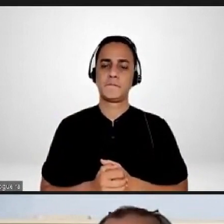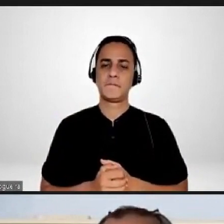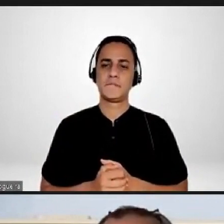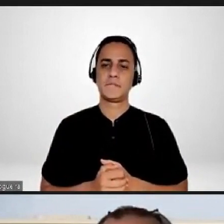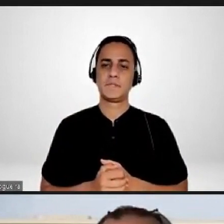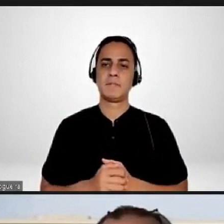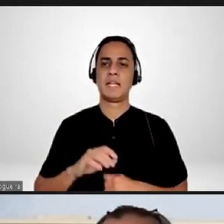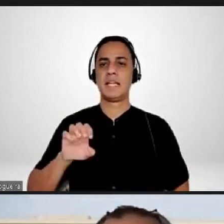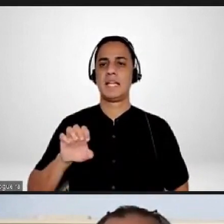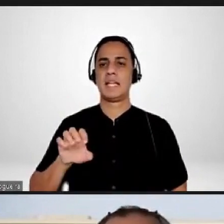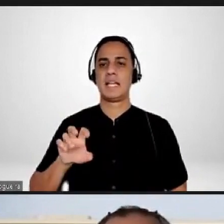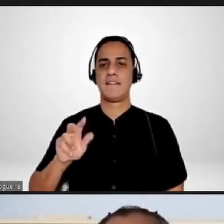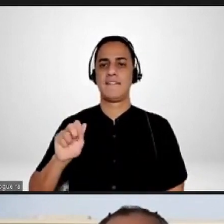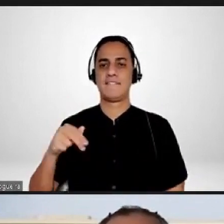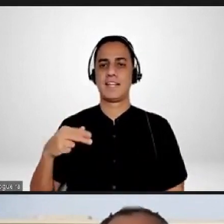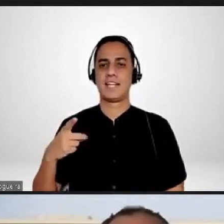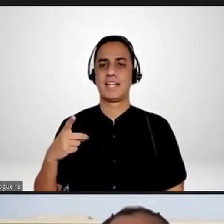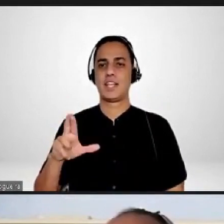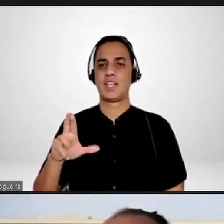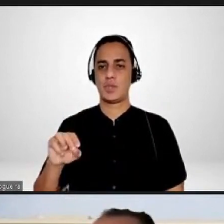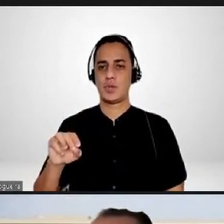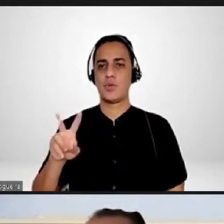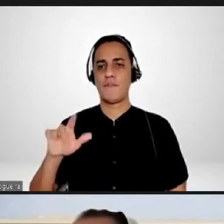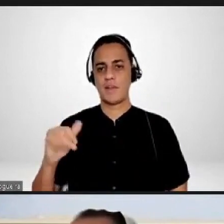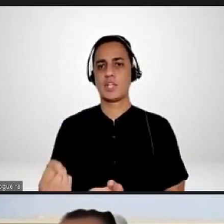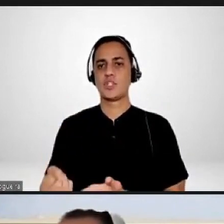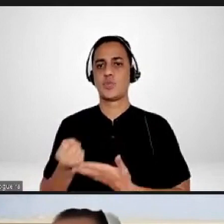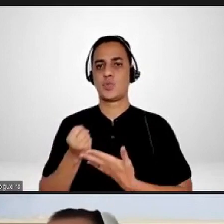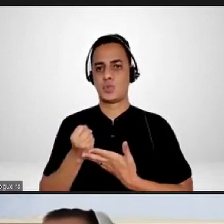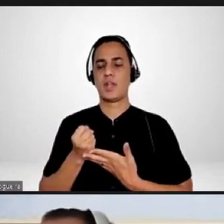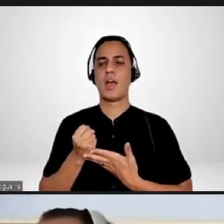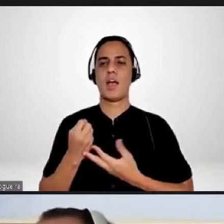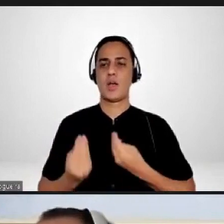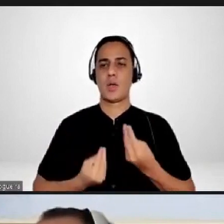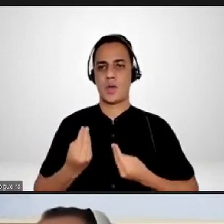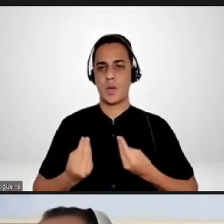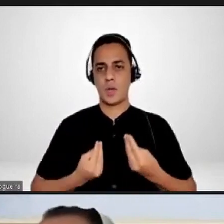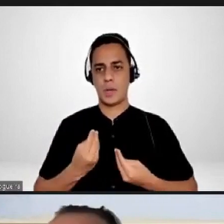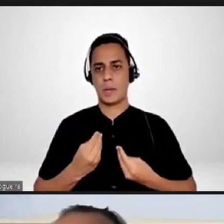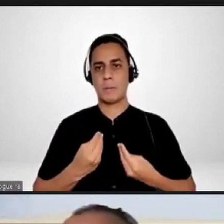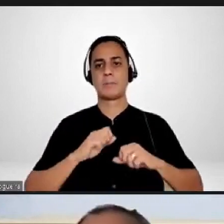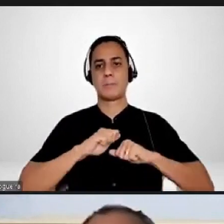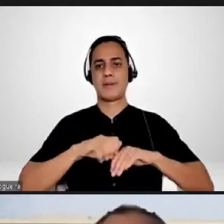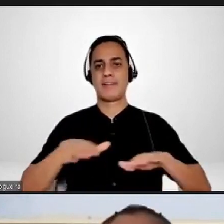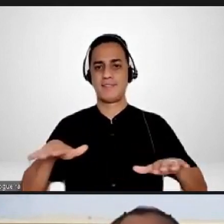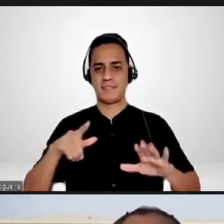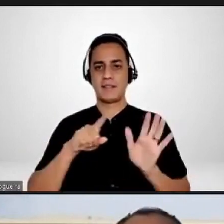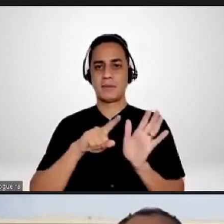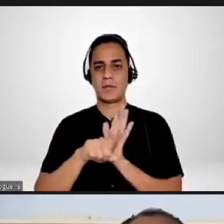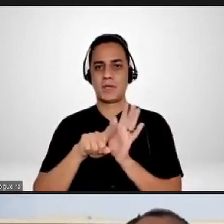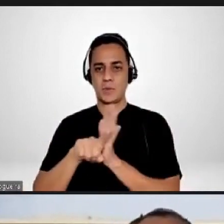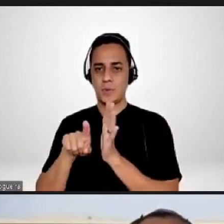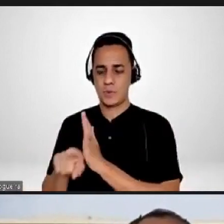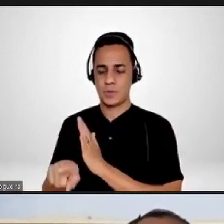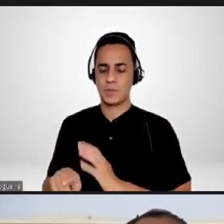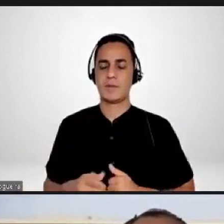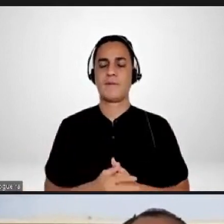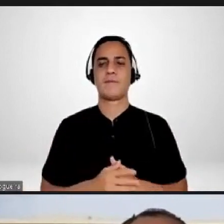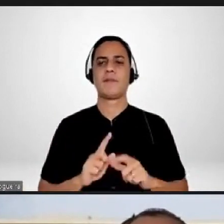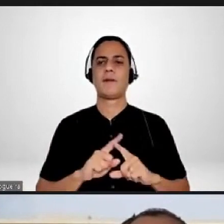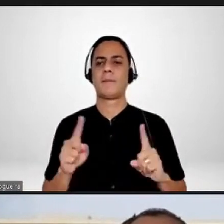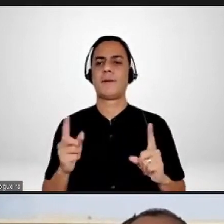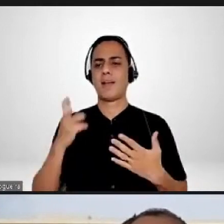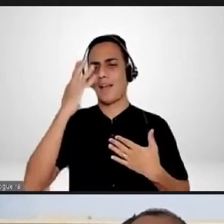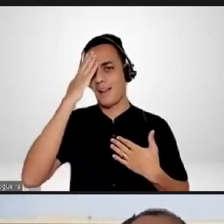o Evandro vai me auxiliar no envio dessas perguntas. Eu queria